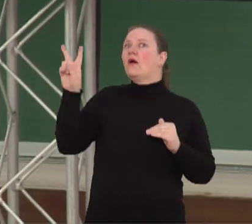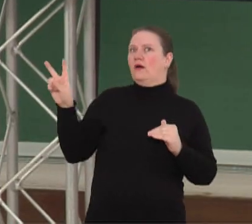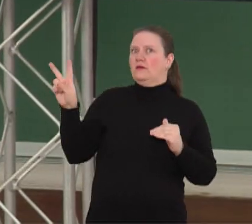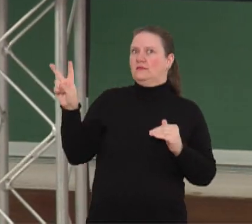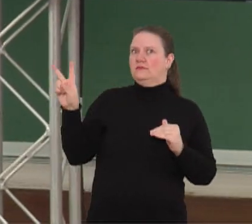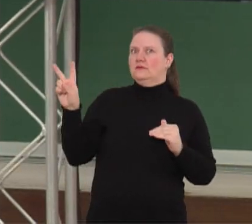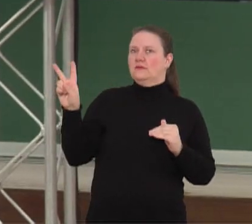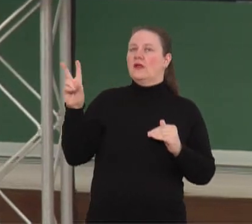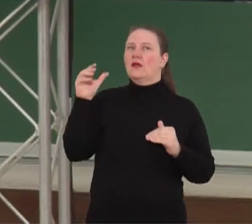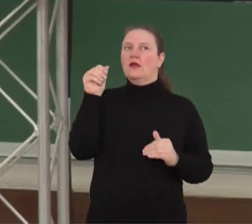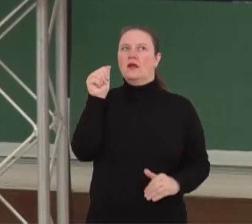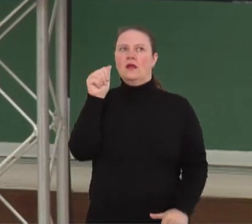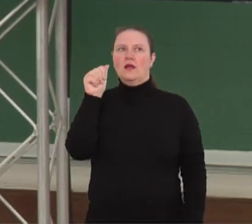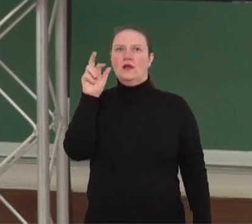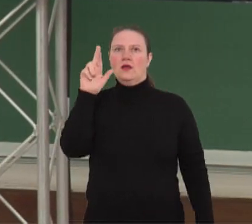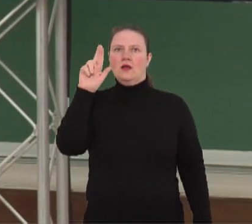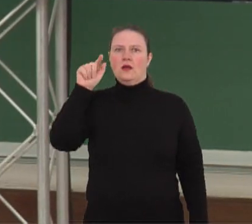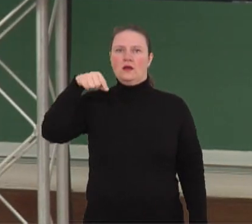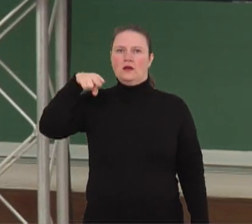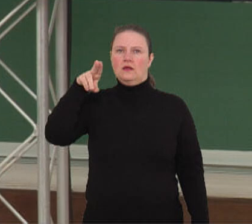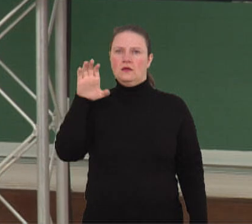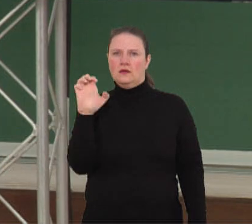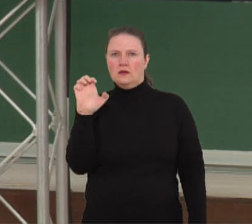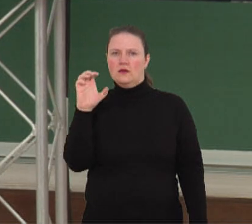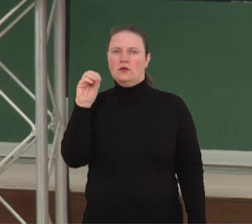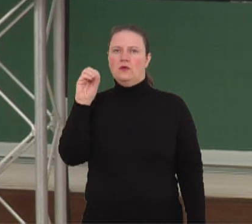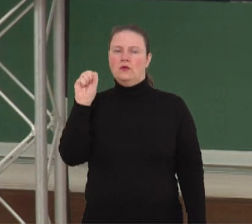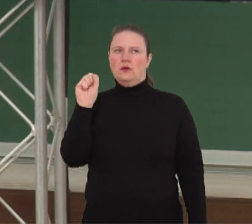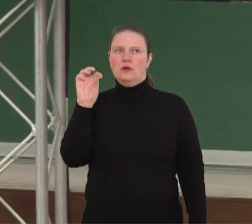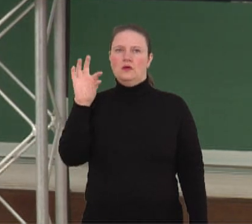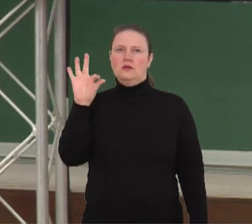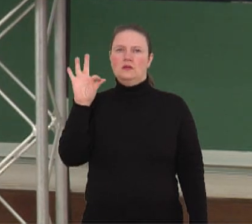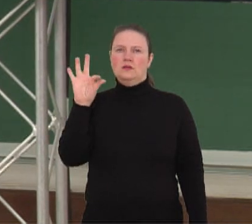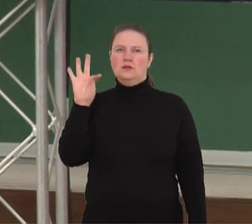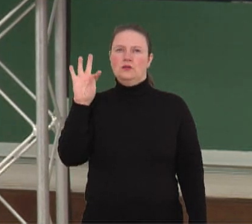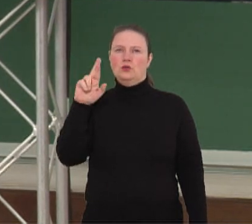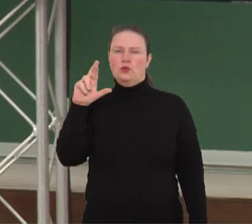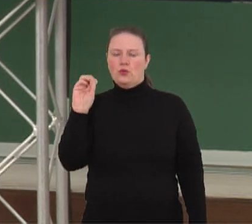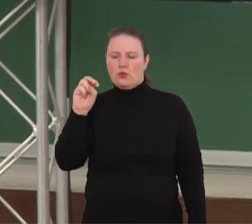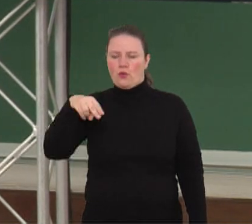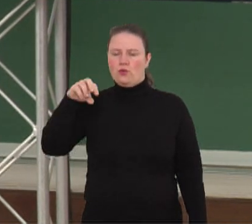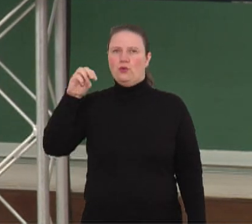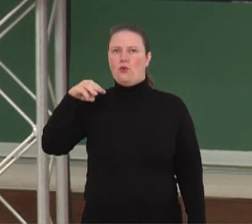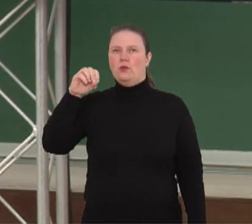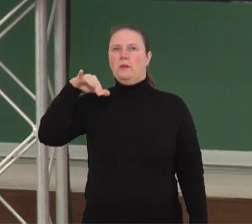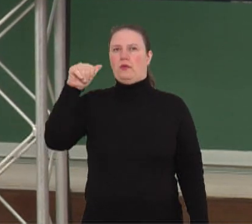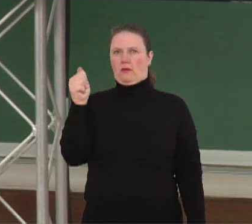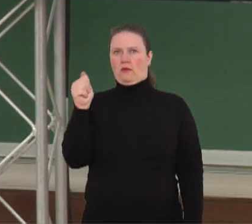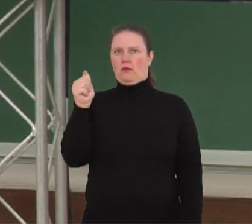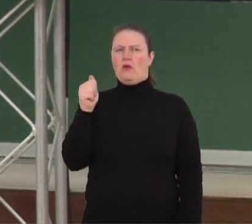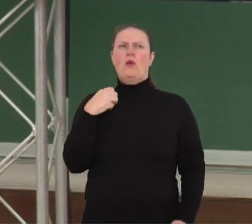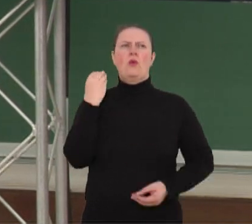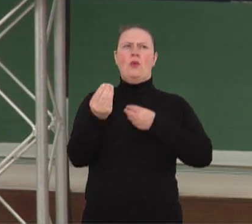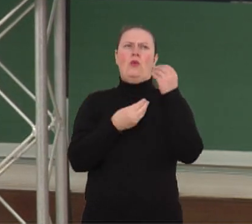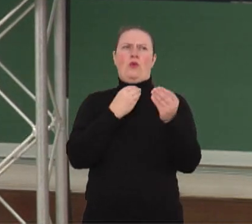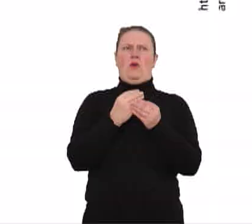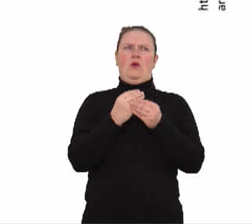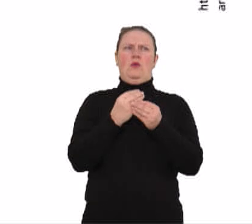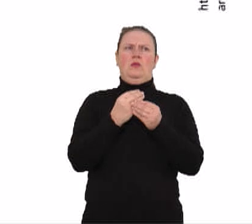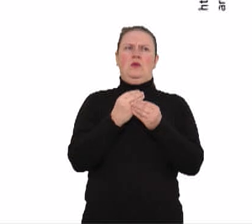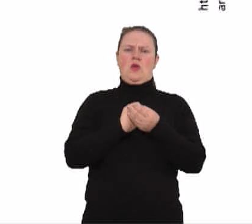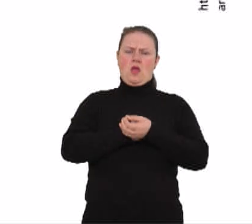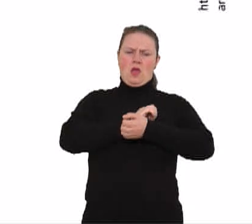Arqueoastronomia. Astronomia dos povos antigos. Tá, professor? Que povo antigo tem a ver com hidrelétrica? Você me coloca a usina hidrelétrica de